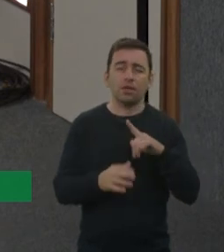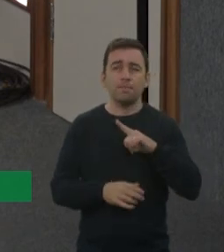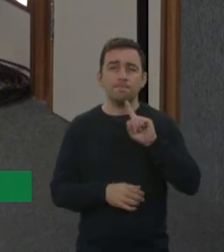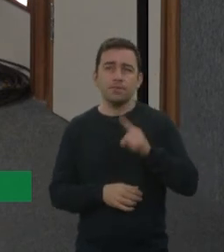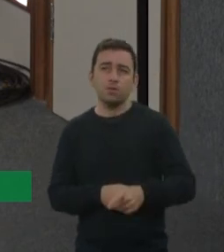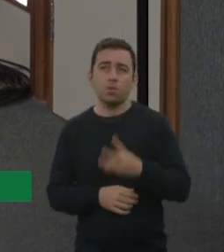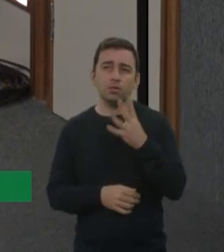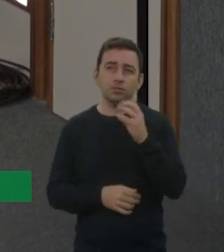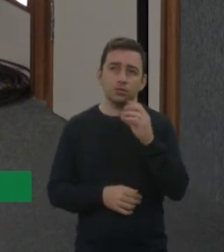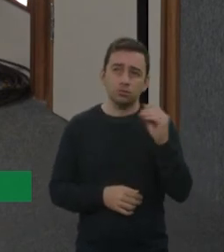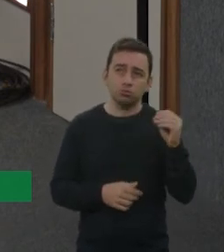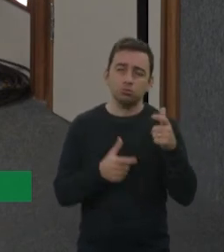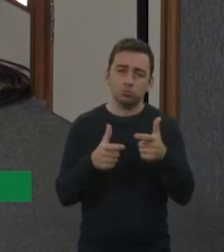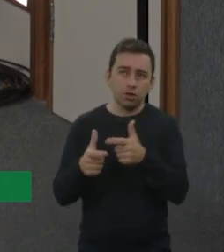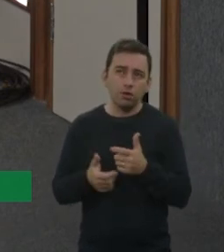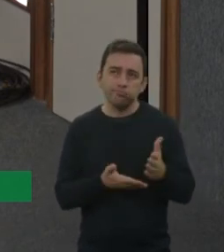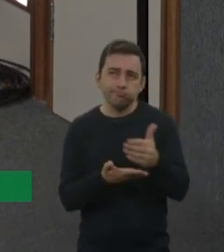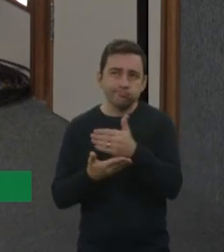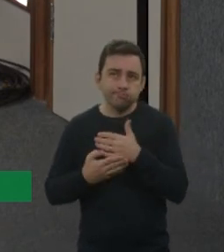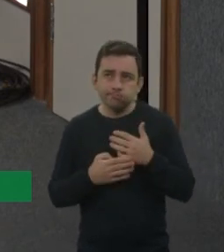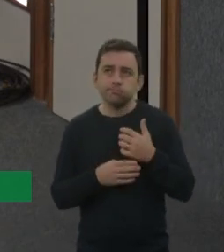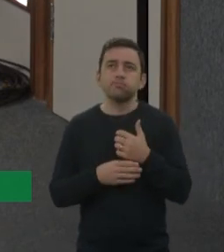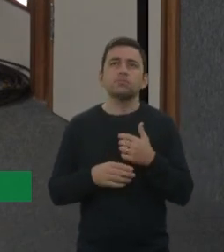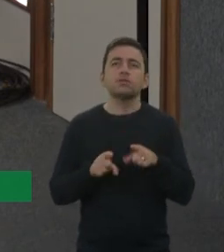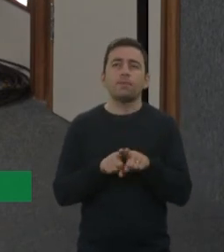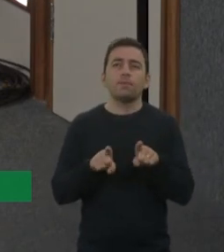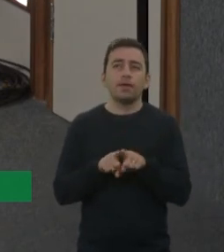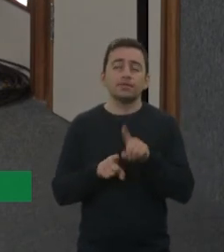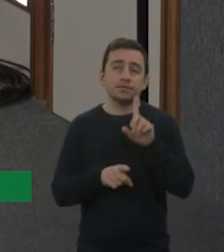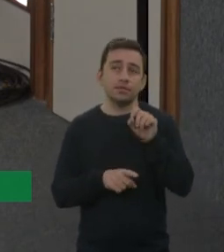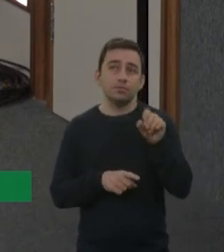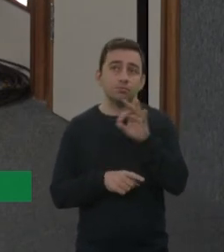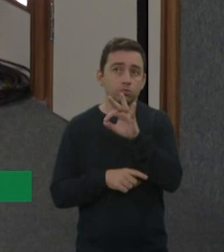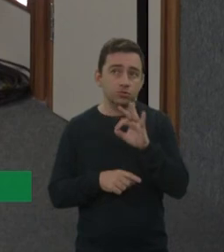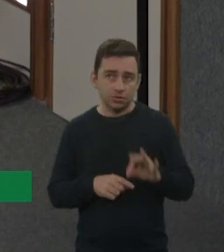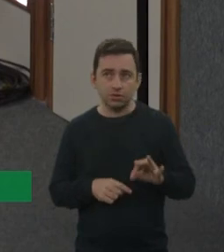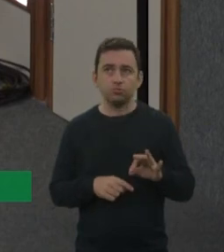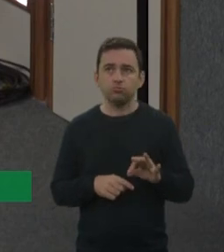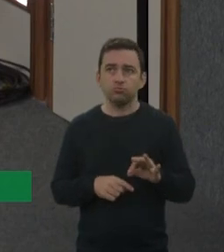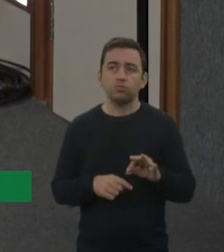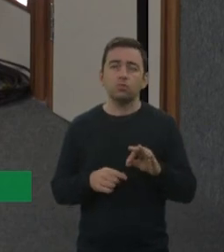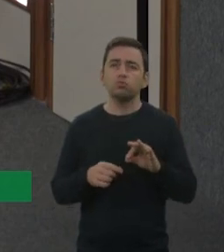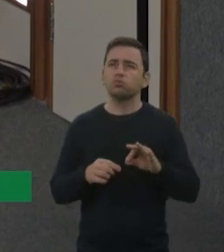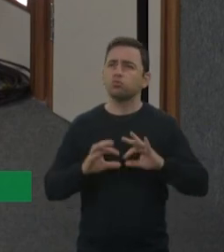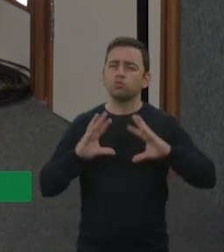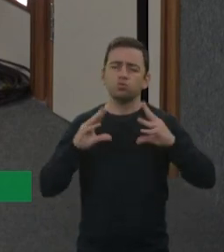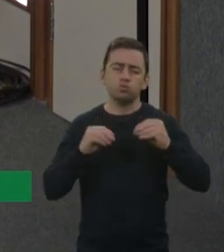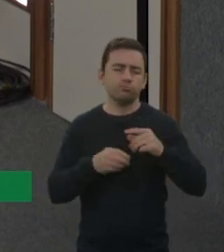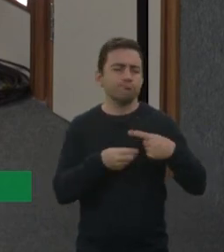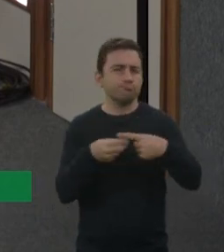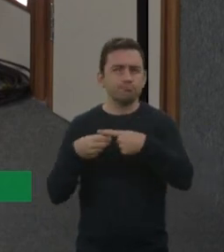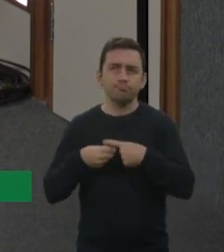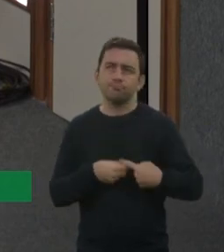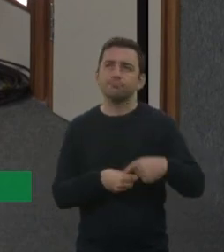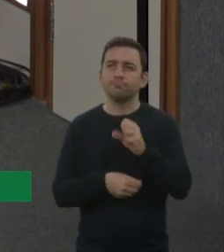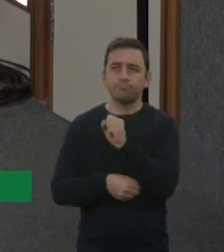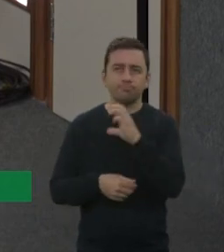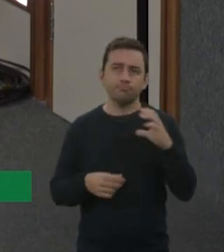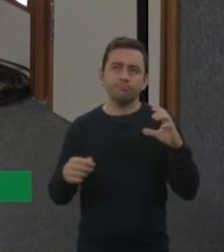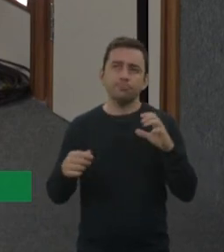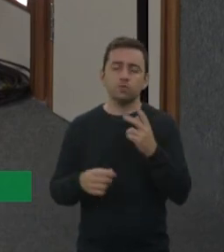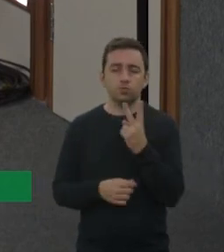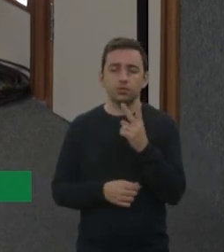coleta, e 100% de cobertura do teste do pezinho, ou seja, a oferta é em todos os municípios de Santa Catarina, os